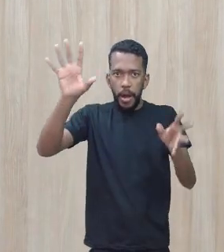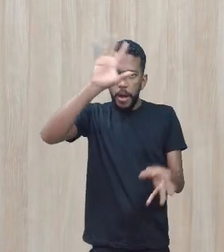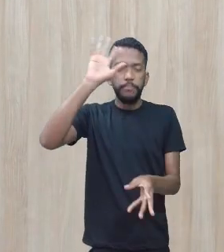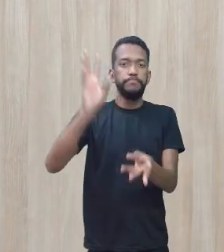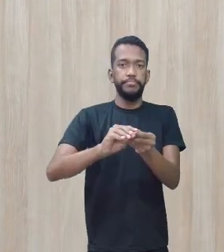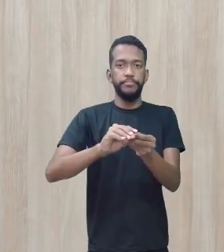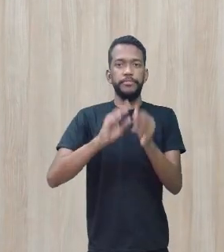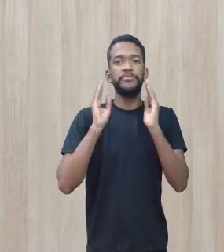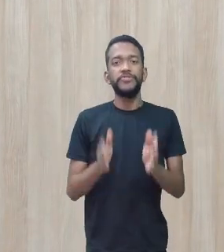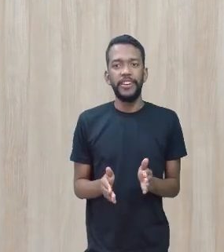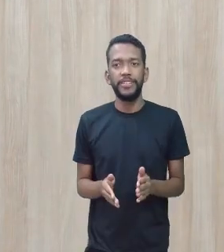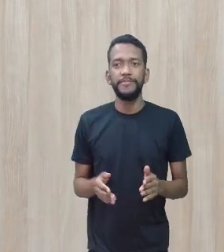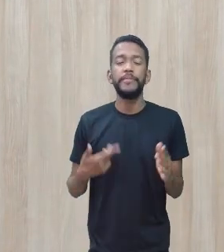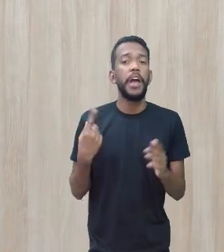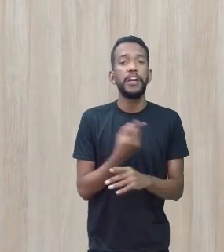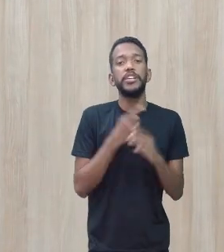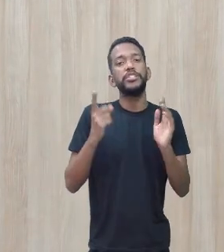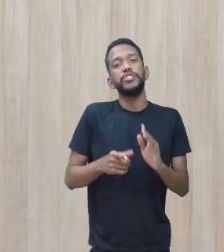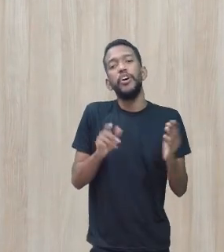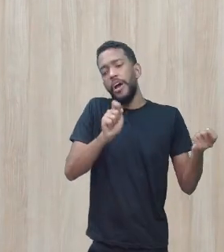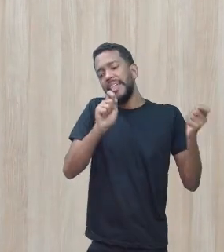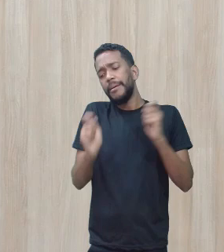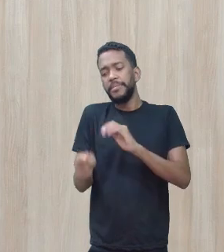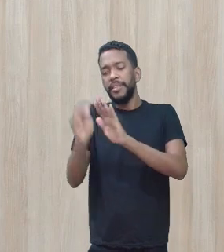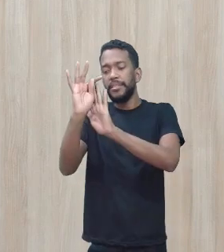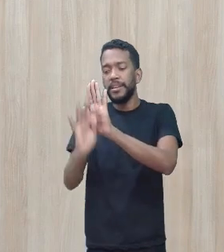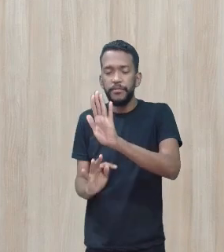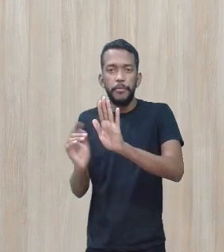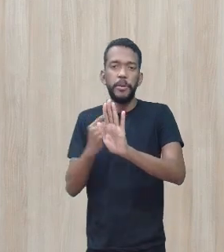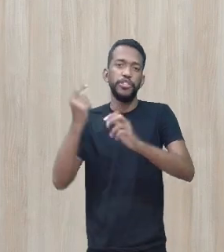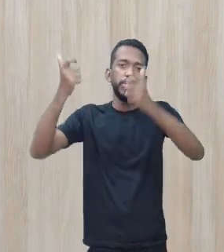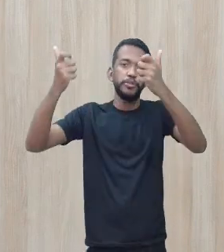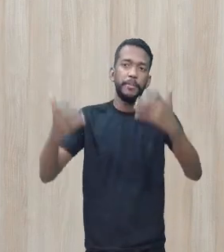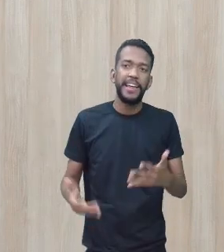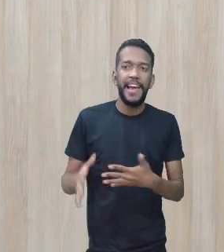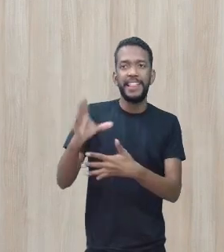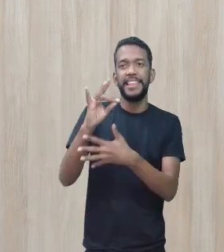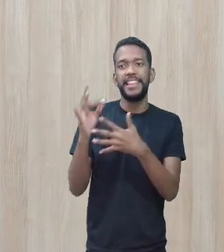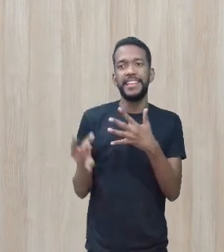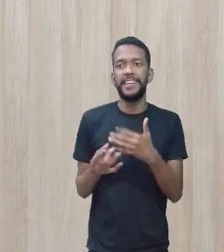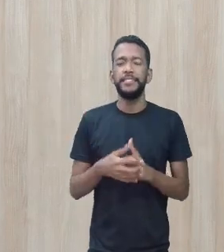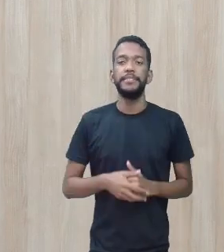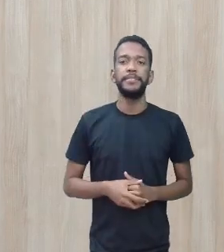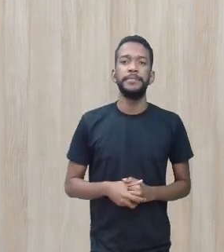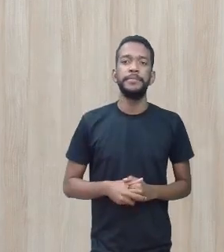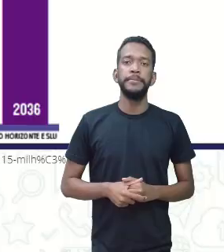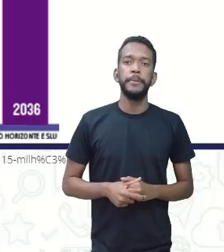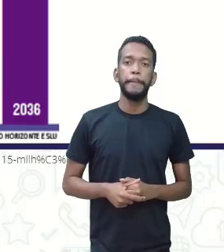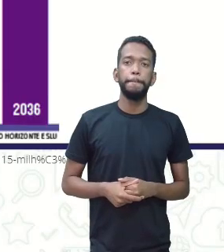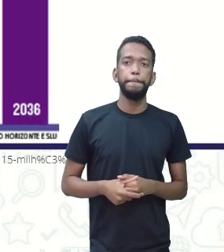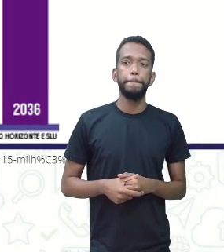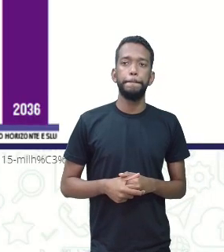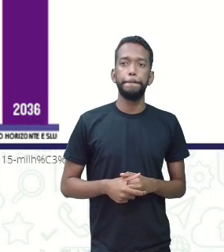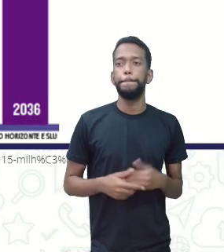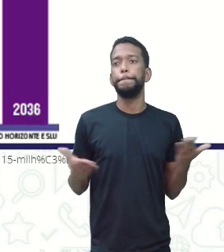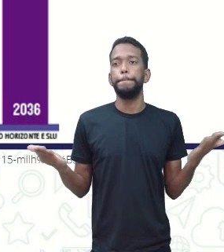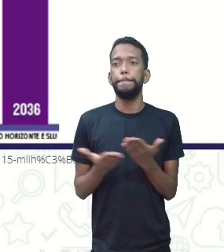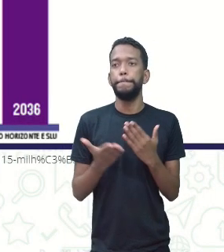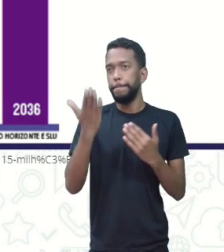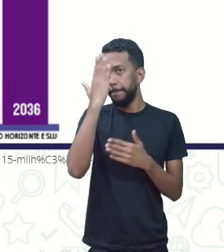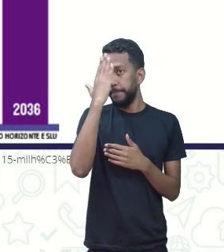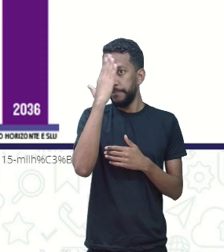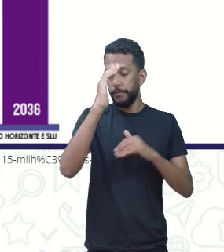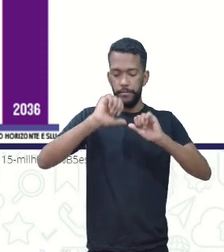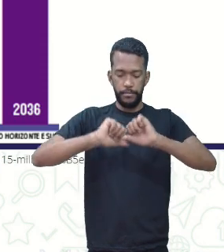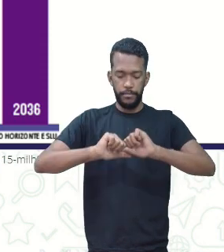só escrever o que a gente já está acostumado a fazer, tá? E aí, gente, pegando o gancho, até falei